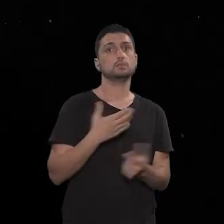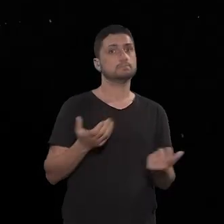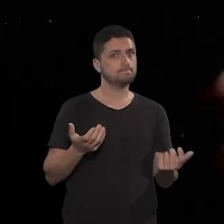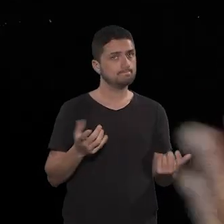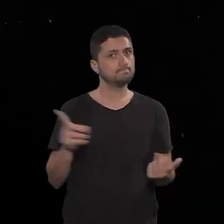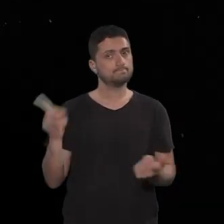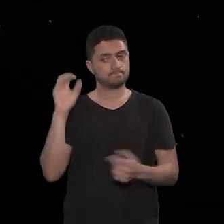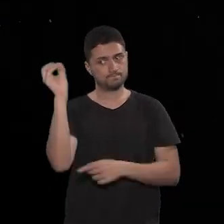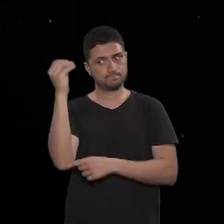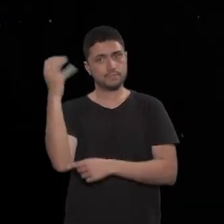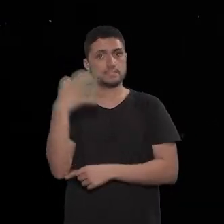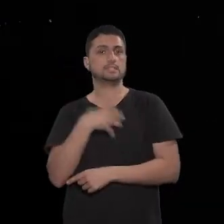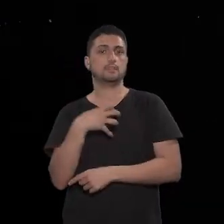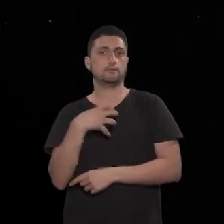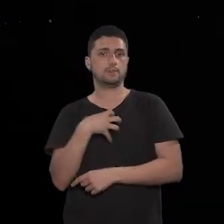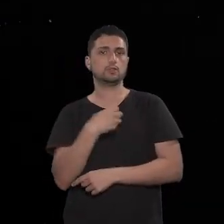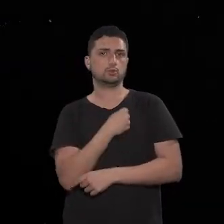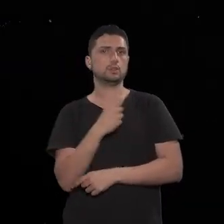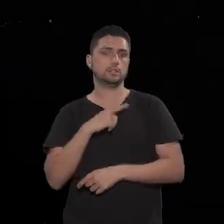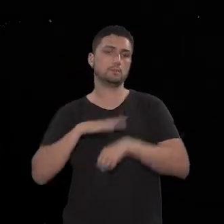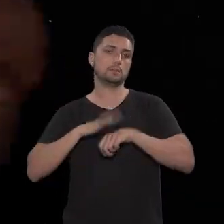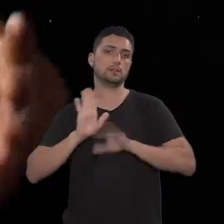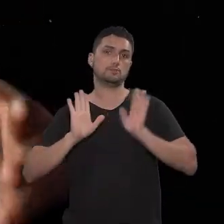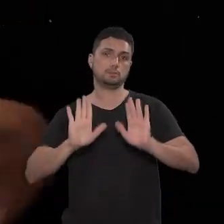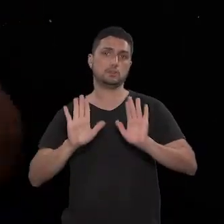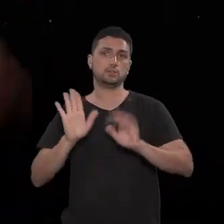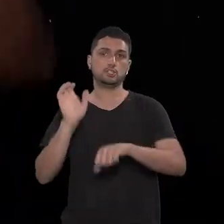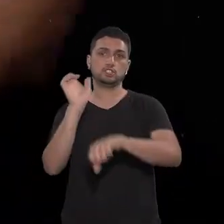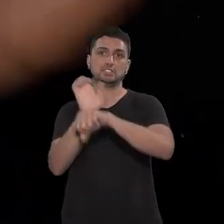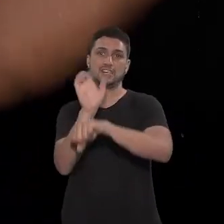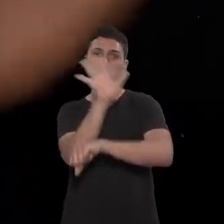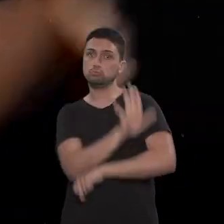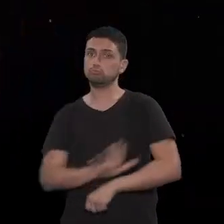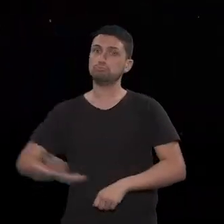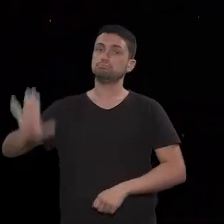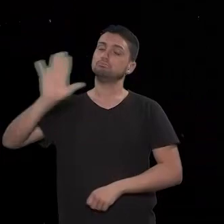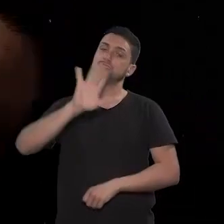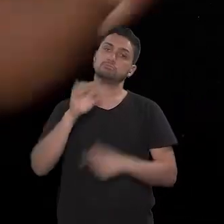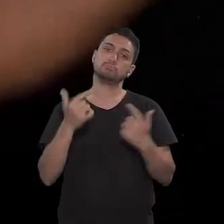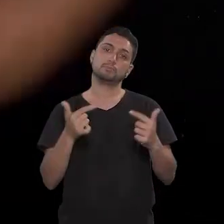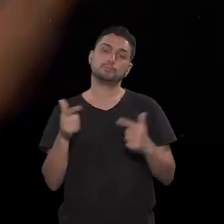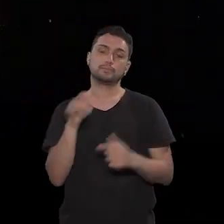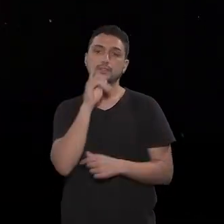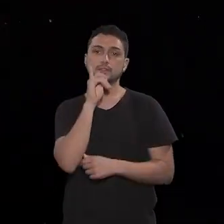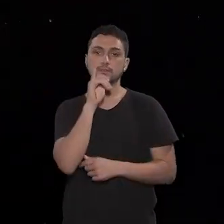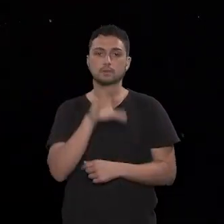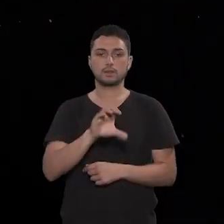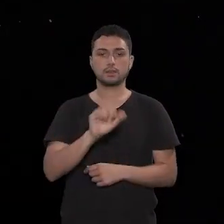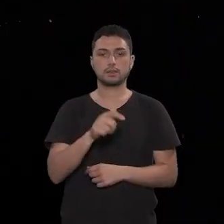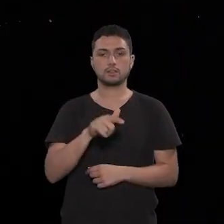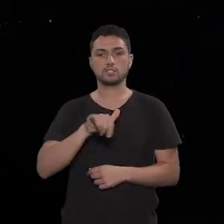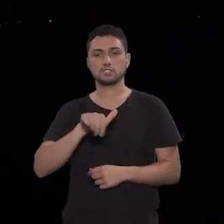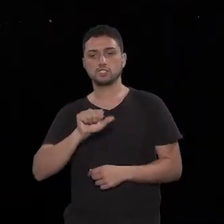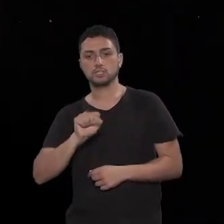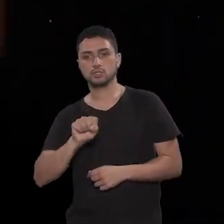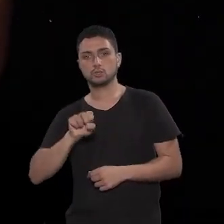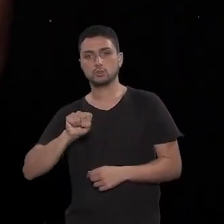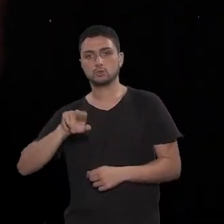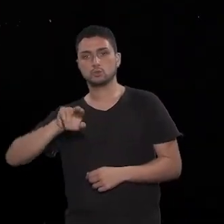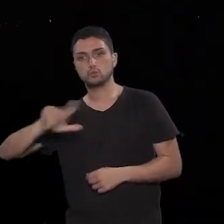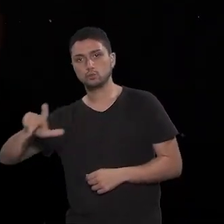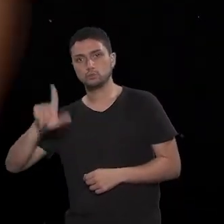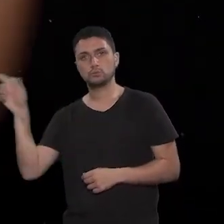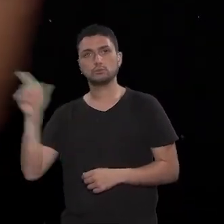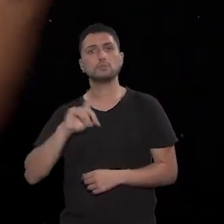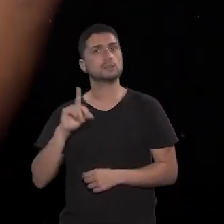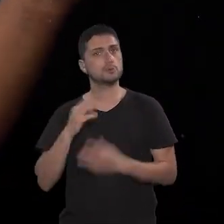passado... Mais do que na Bahia. Porque, exatamente, em Salvador tem muito mais, mas no estado todo. Por exemplo, Caxias do Sul, aí